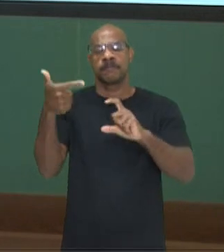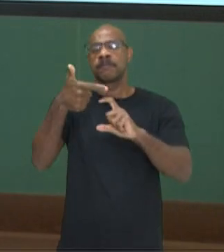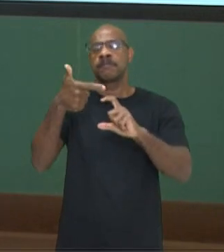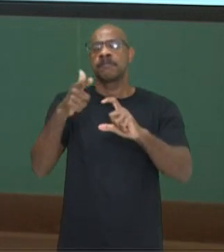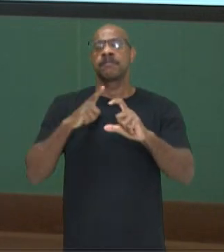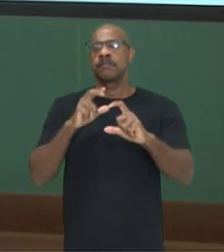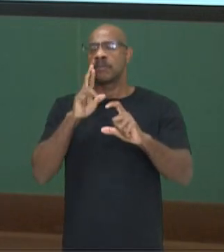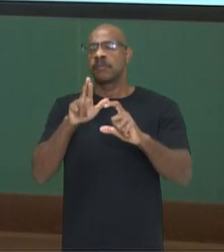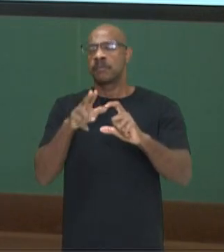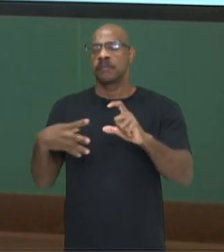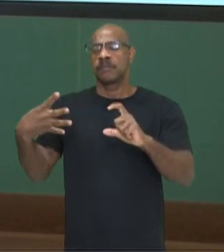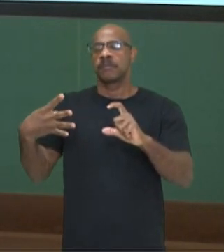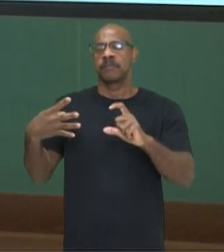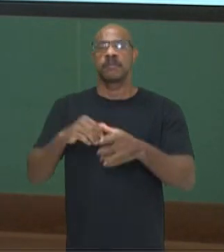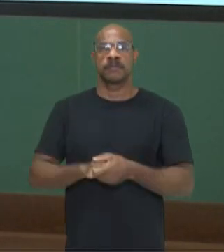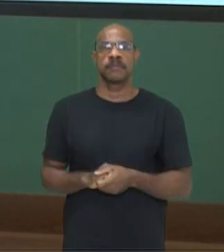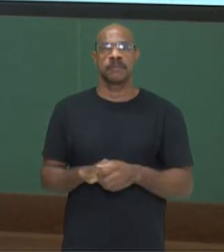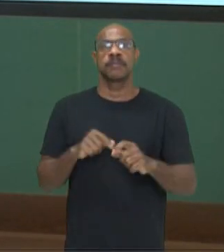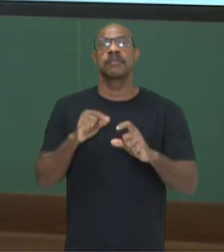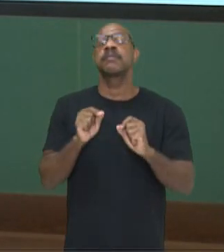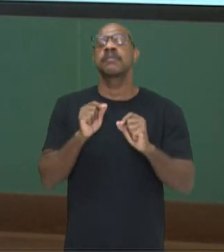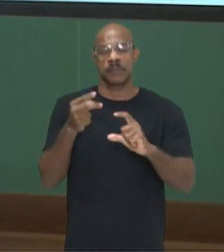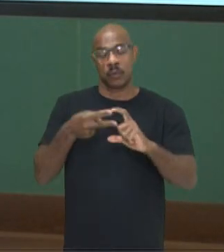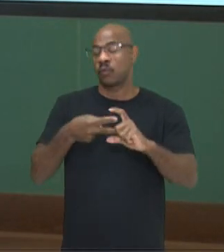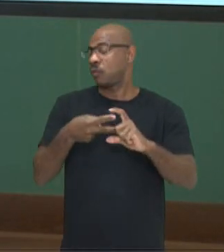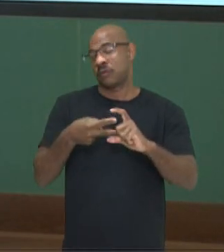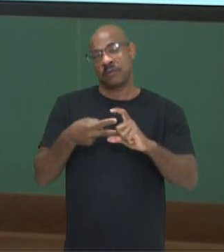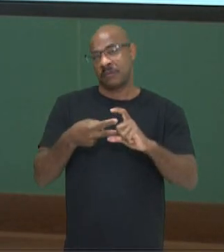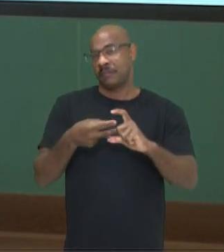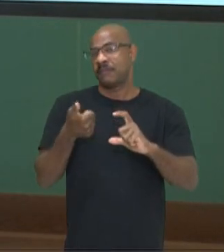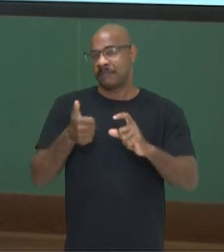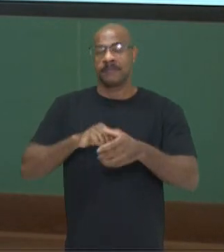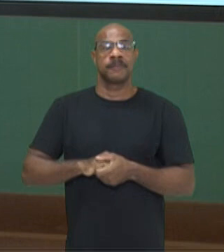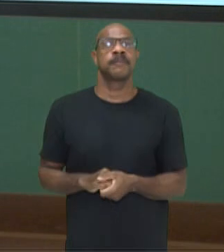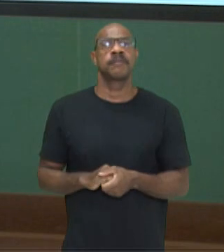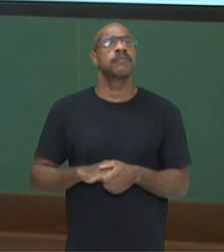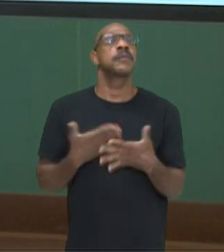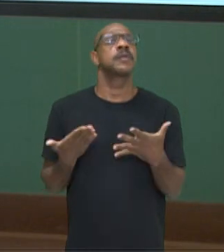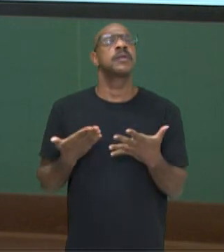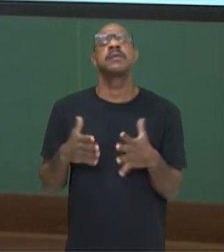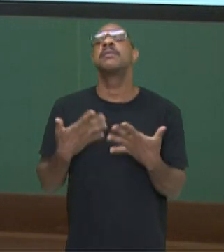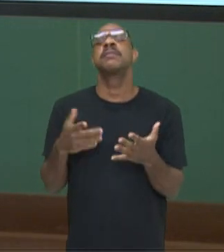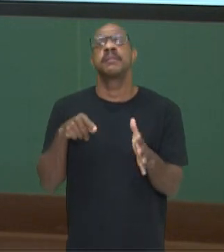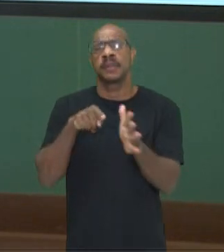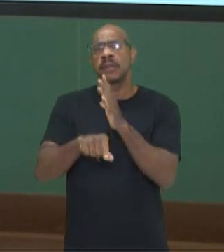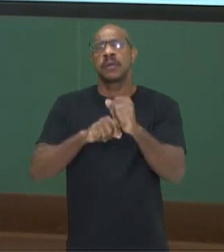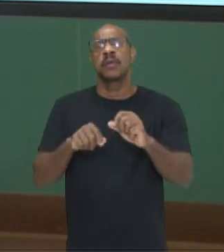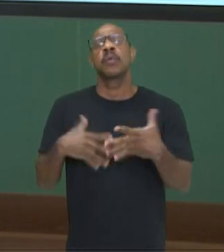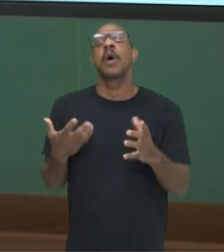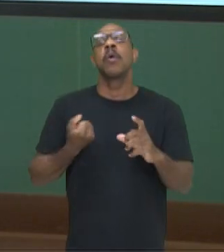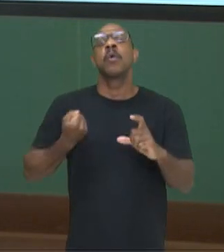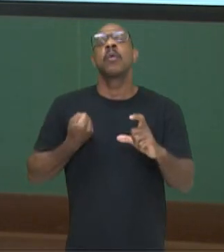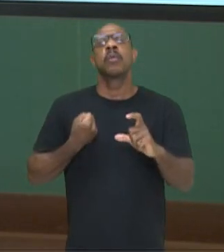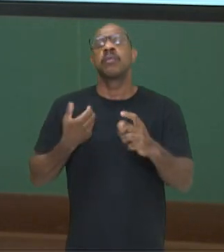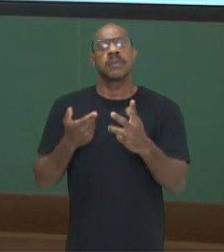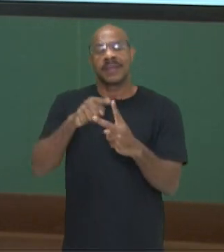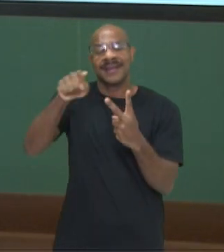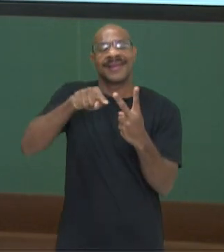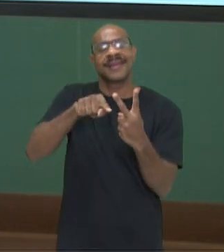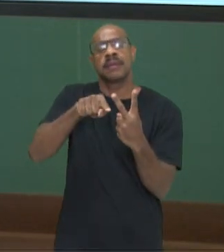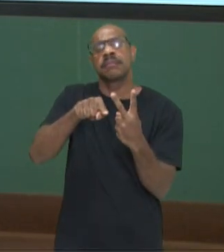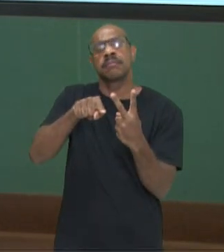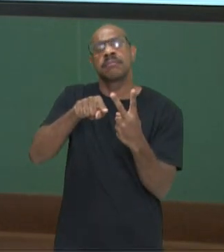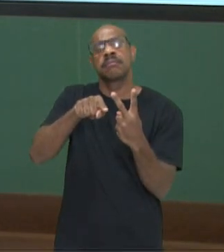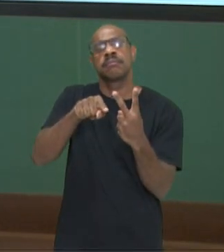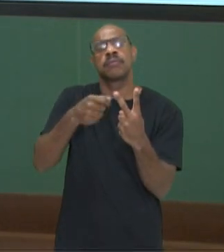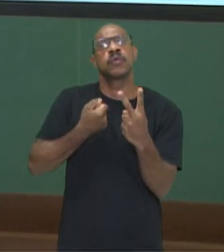resultado 4. Então esse número é o 2, ok? E se eu perguntasse ainda qual é a raiz